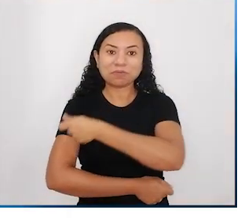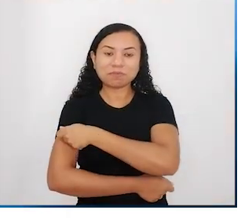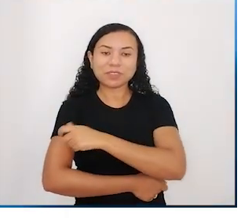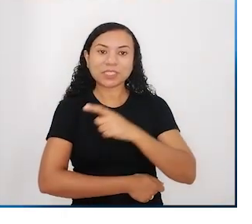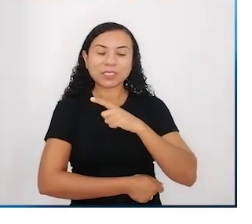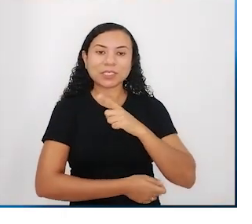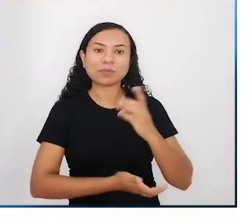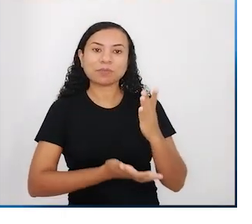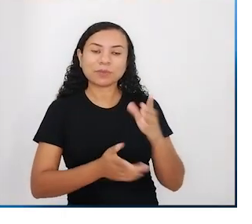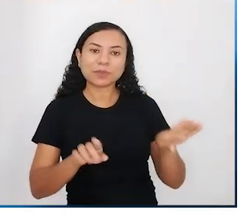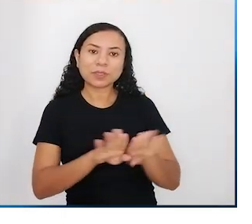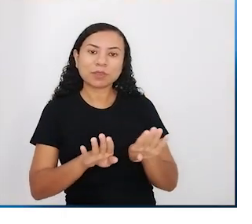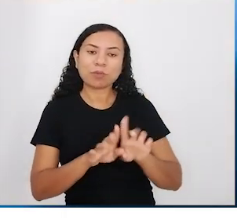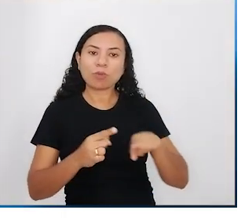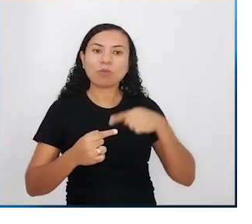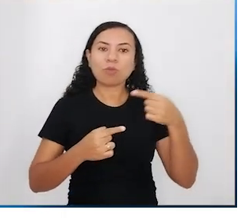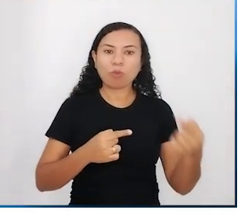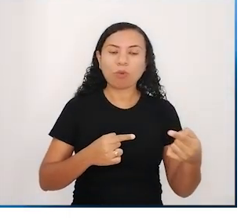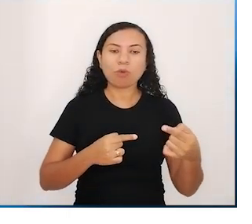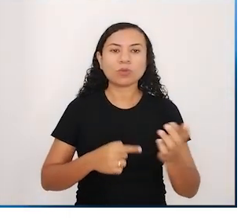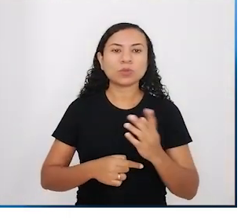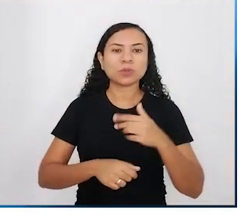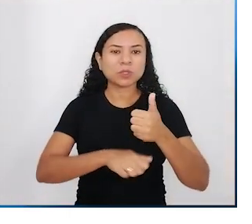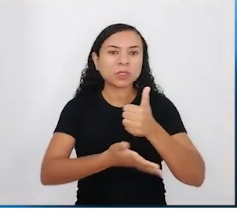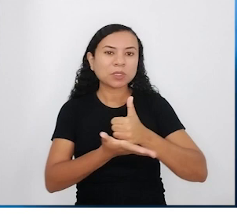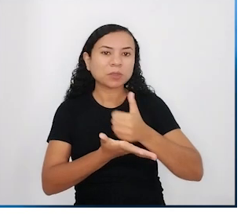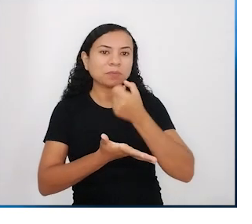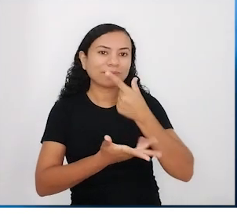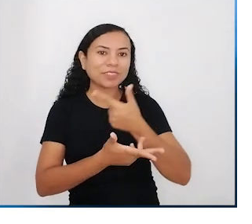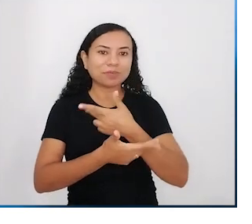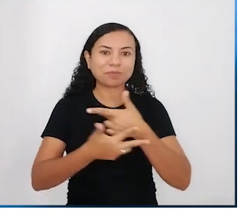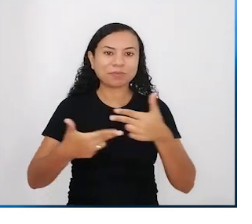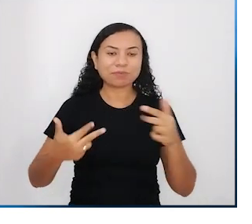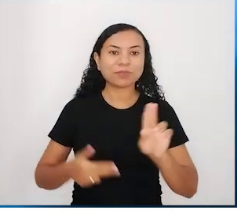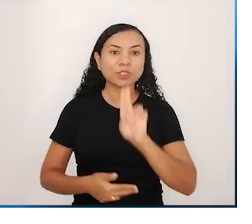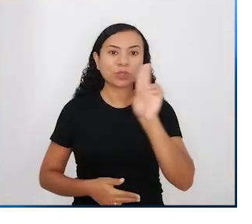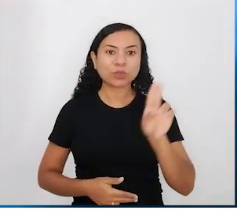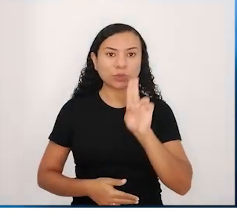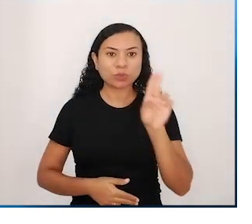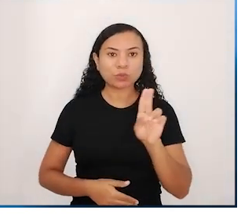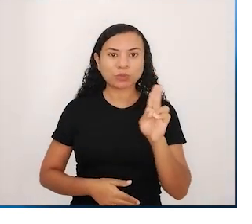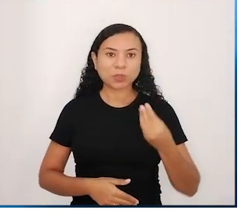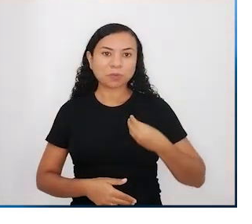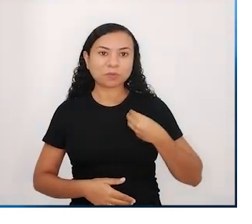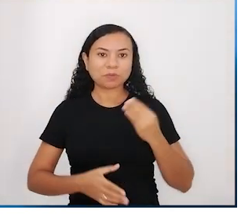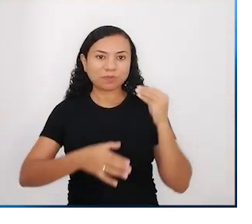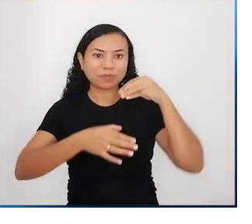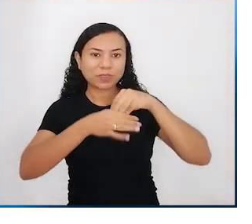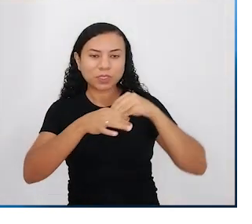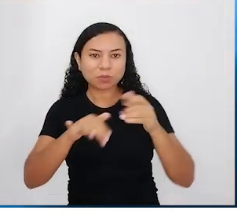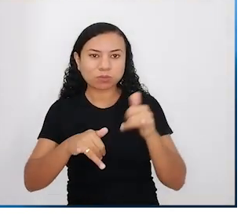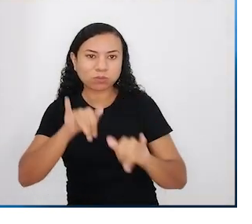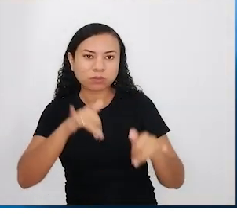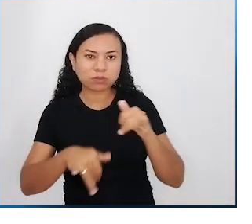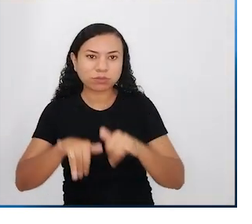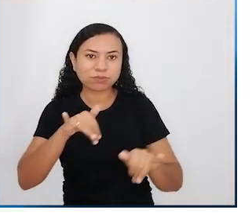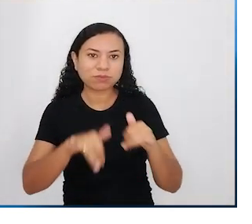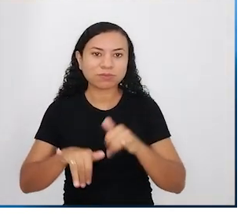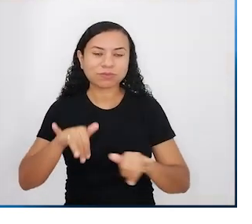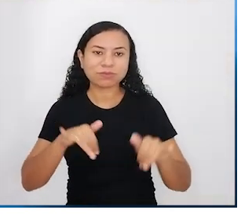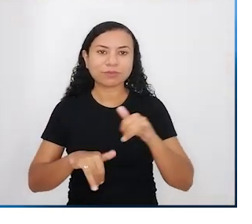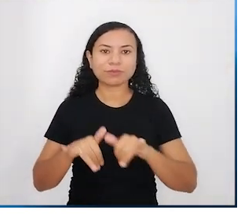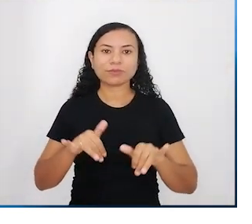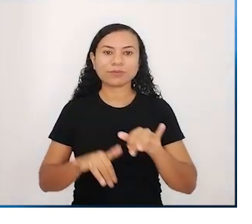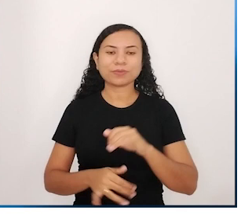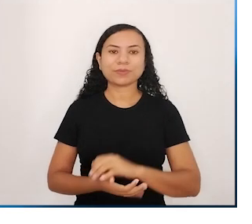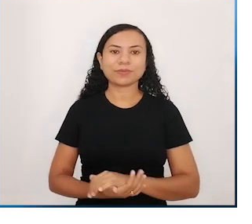produção da insulina, de medicamentos, muitos deles utilizando seres vivos, muitos deles utilizando os organismos vivos